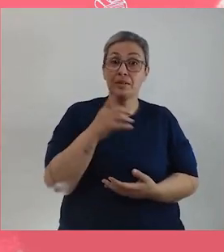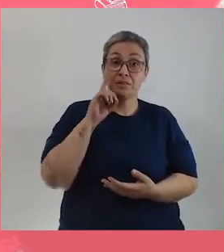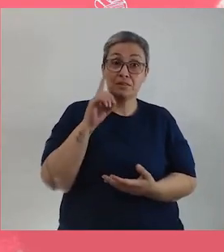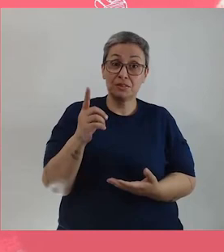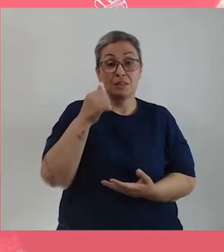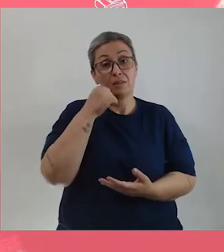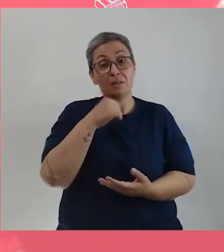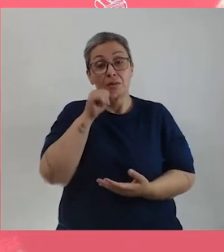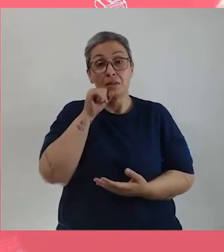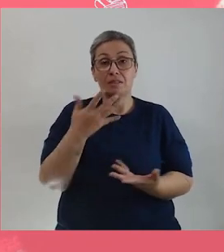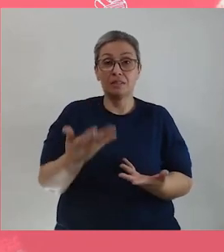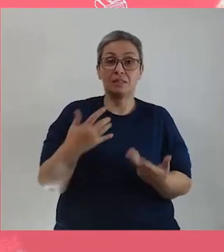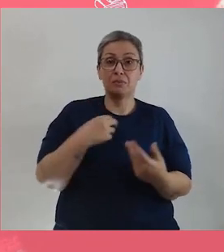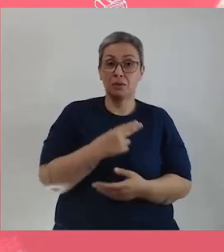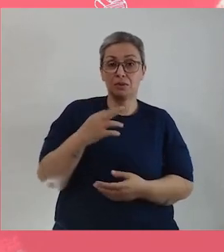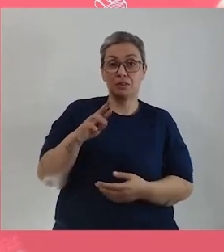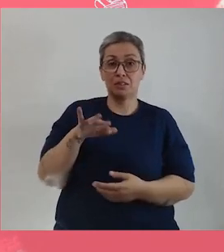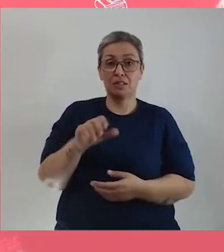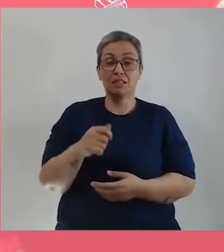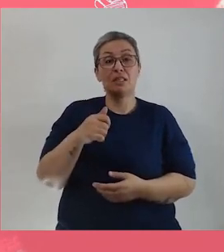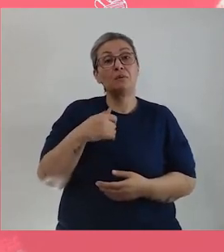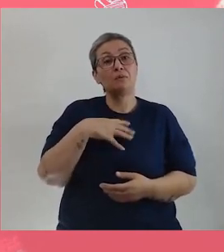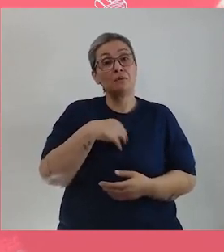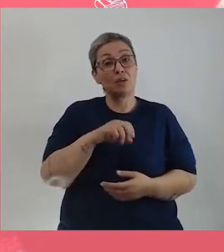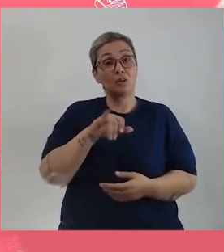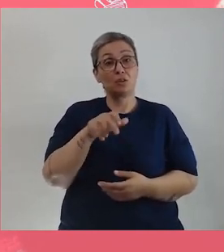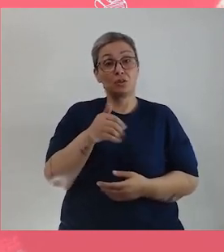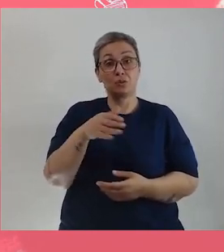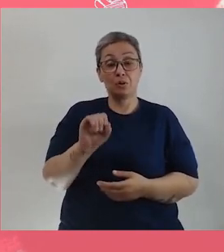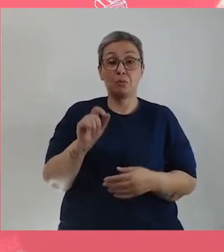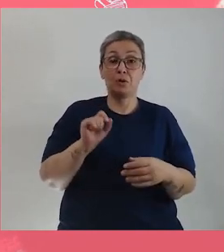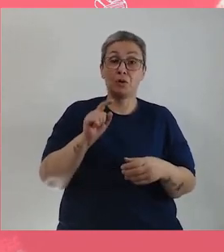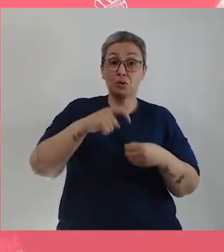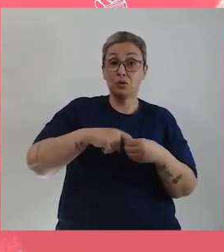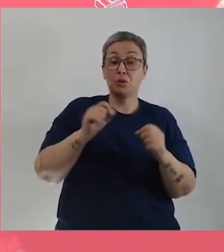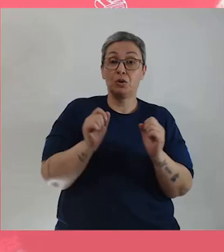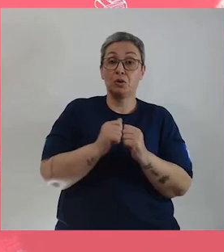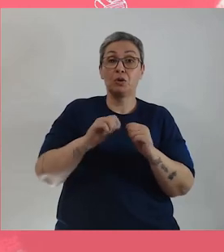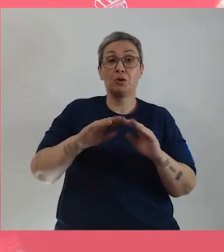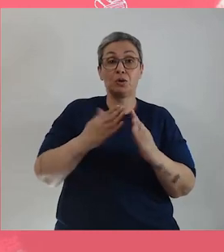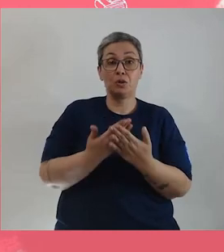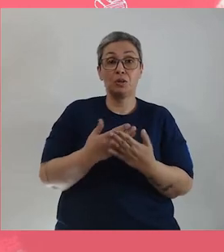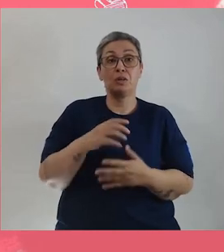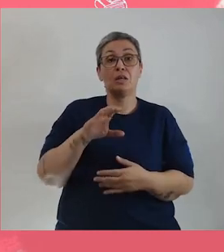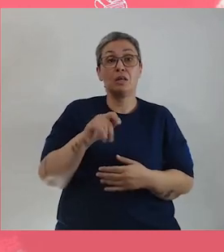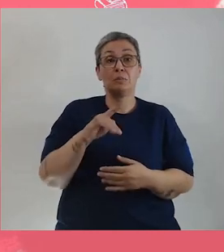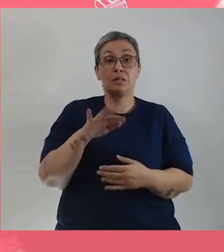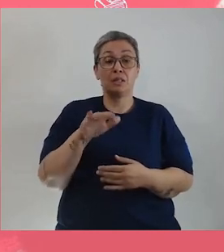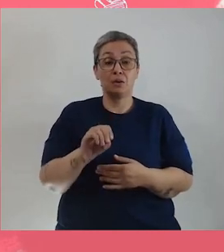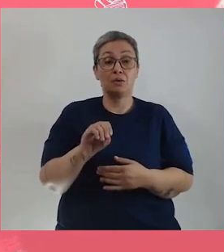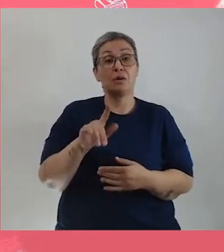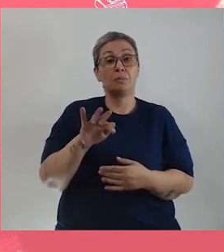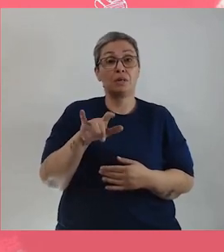Pode. Bom dia, mãezinha. Oi, eu sou a Renata, mãe do João Pedro. Nós fazemos parte da escola Capitão Gabriel,